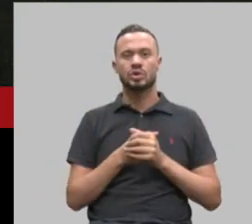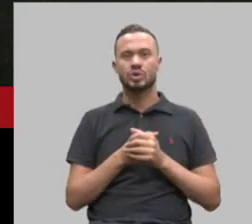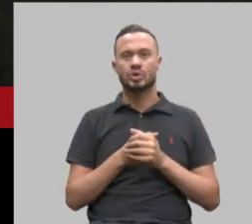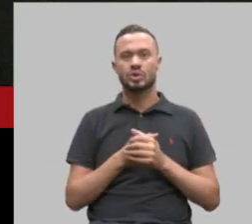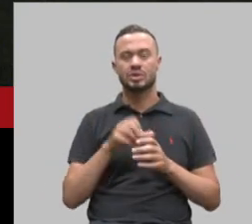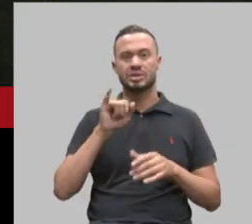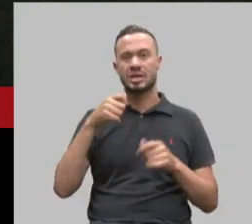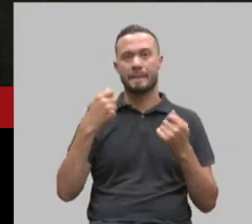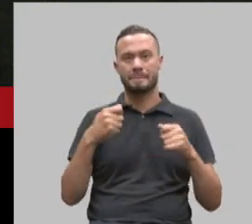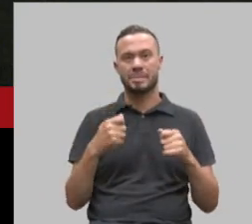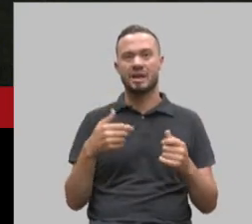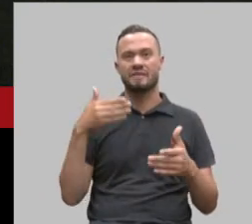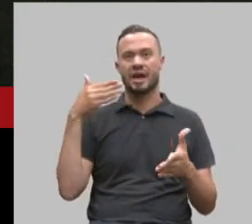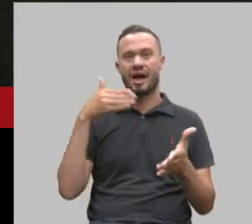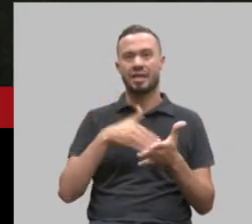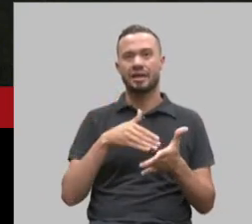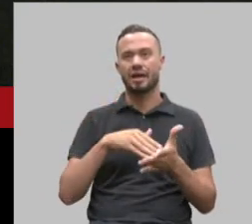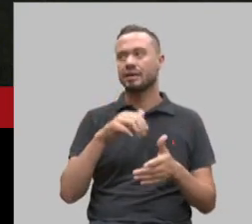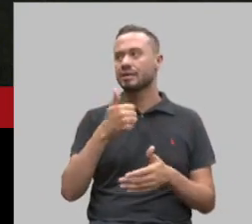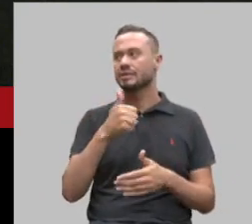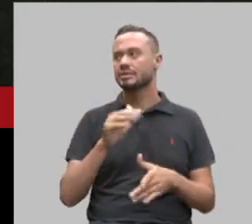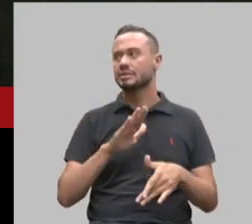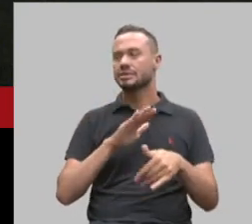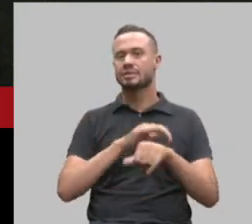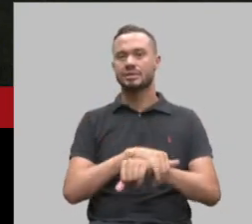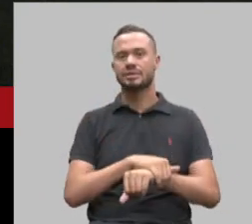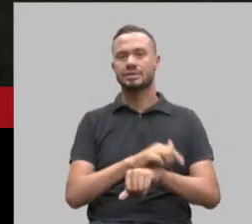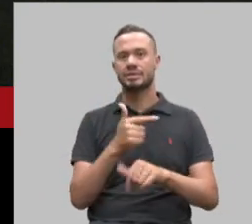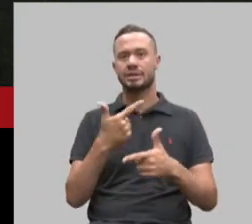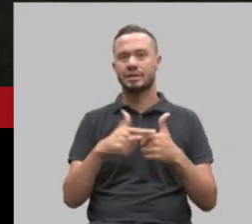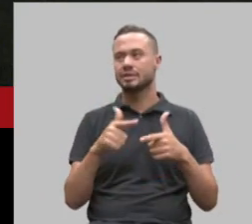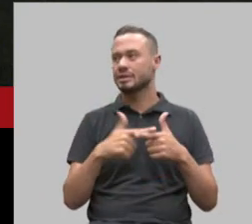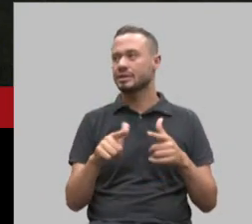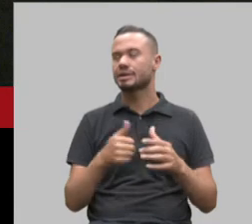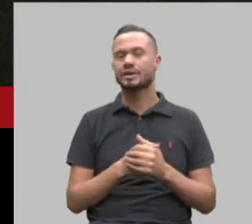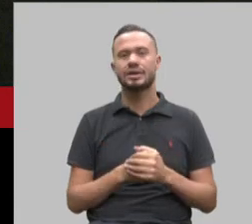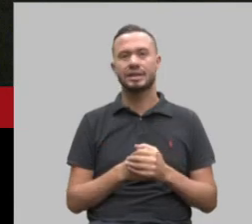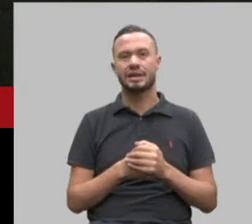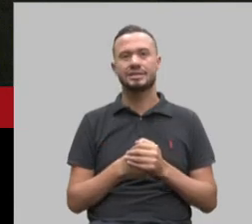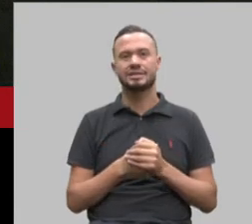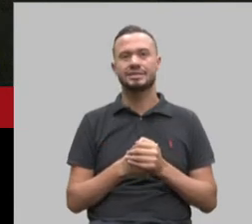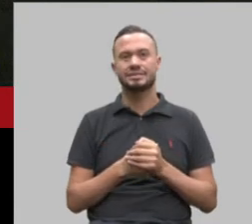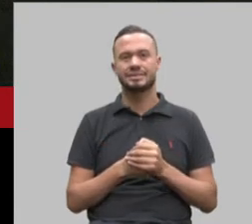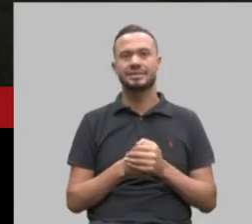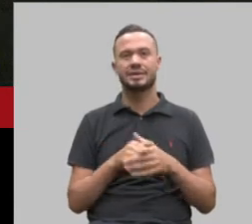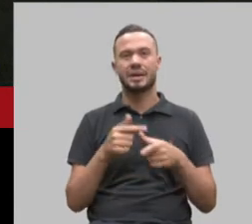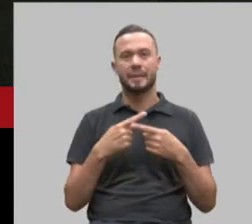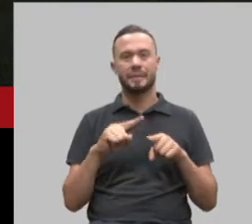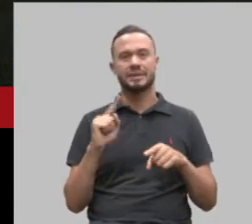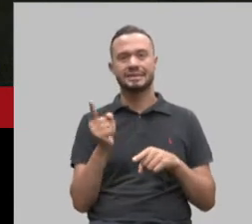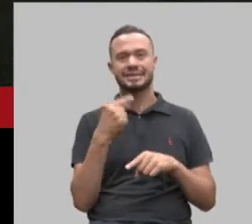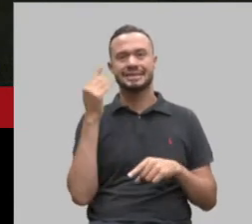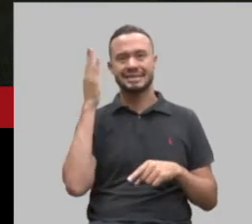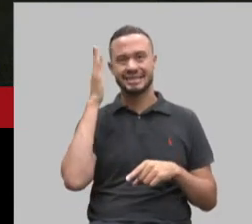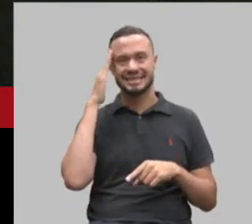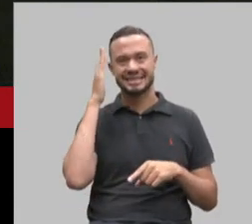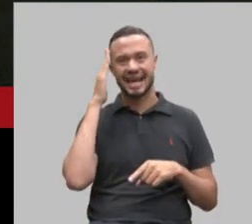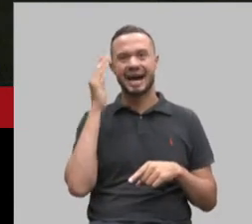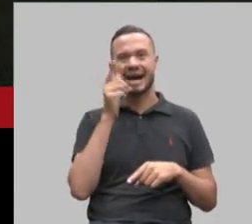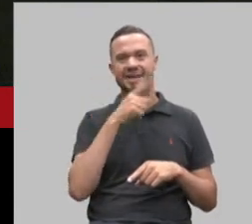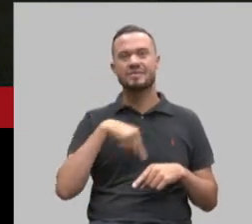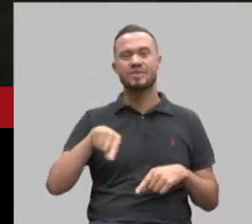ficar aqui até 11 da noite com vocês Sem problema nós não temos problemas com isso mas a gente sabe que vocês